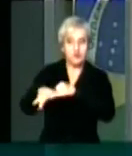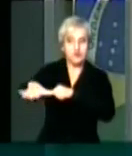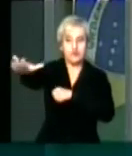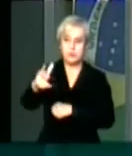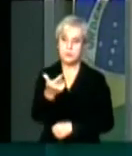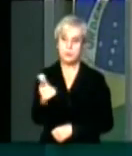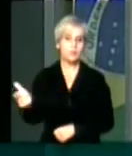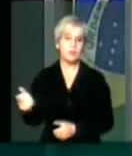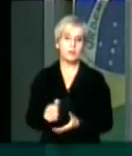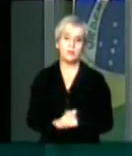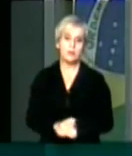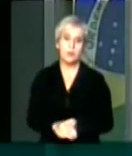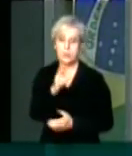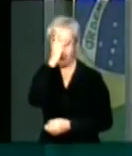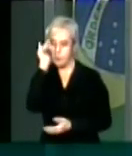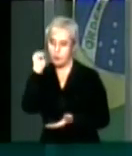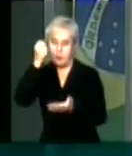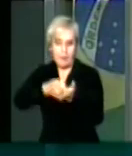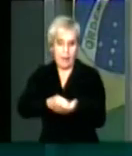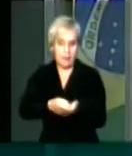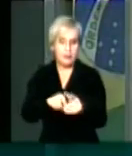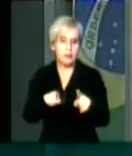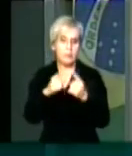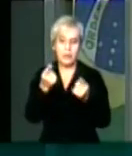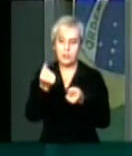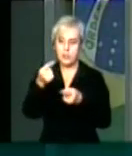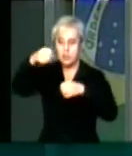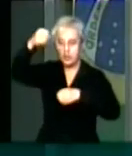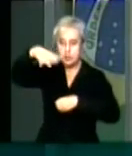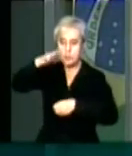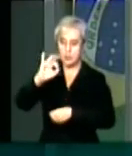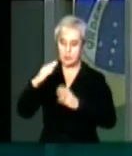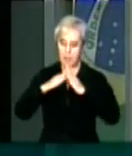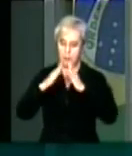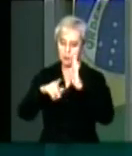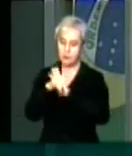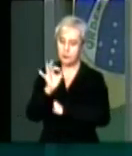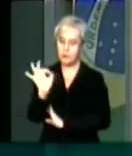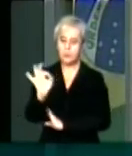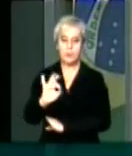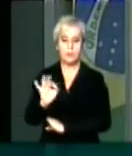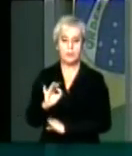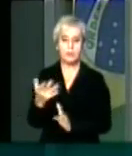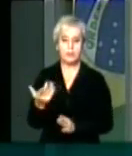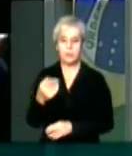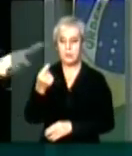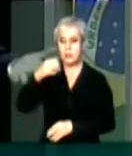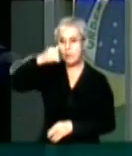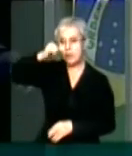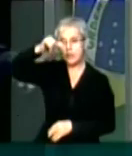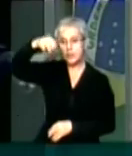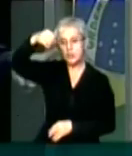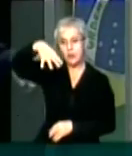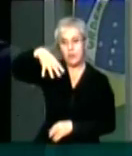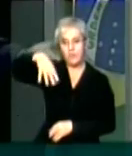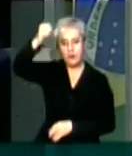não recebe em sua residência energia elétrica. O que acontece? Falta energia, aumenta o valor. O que o